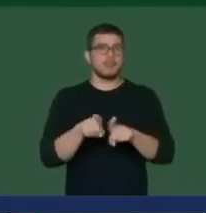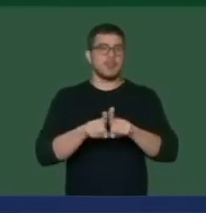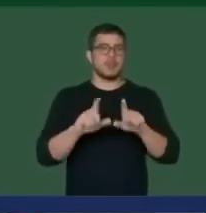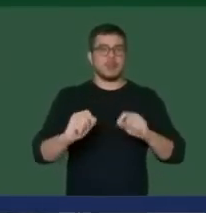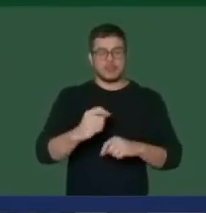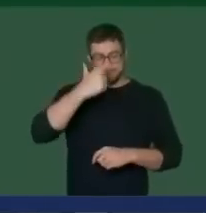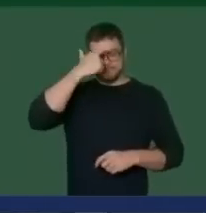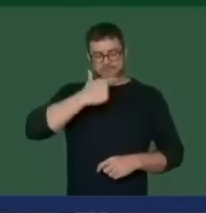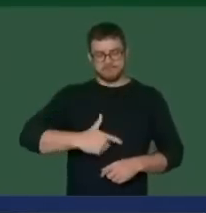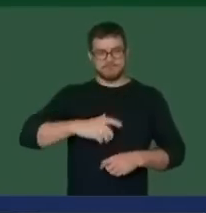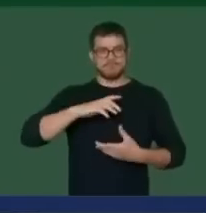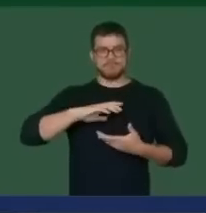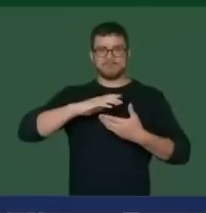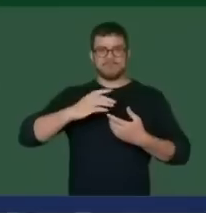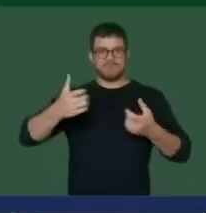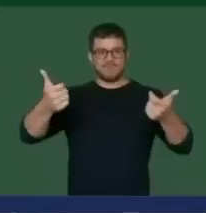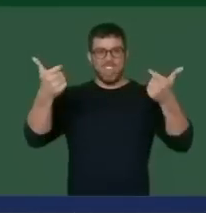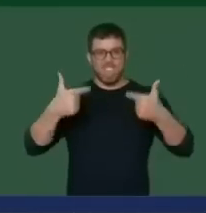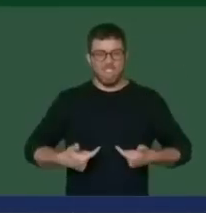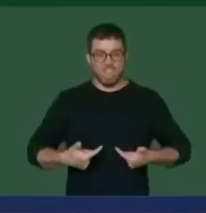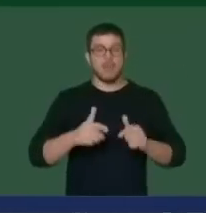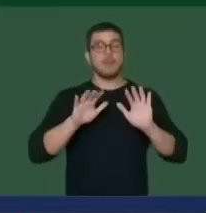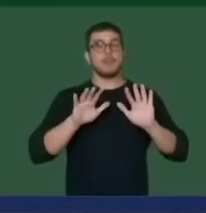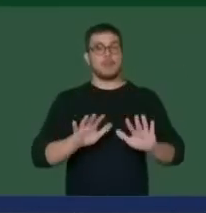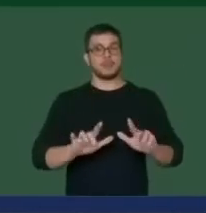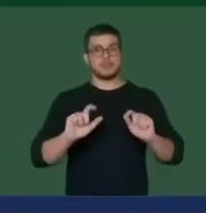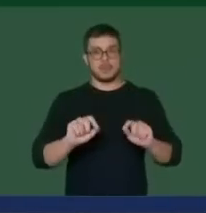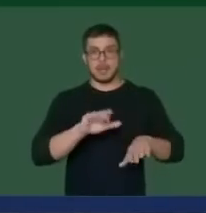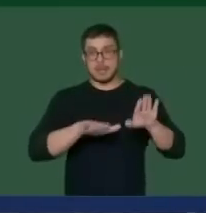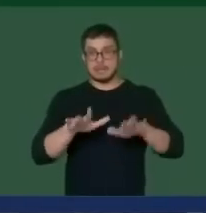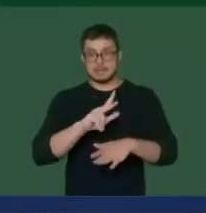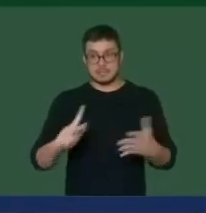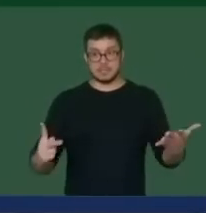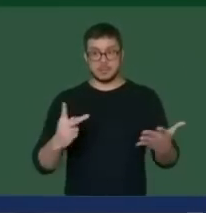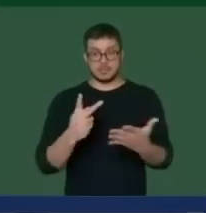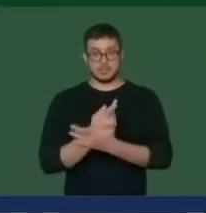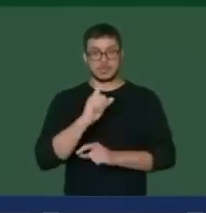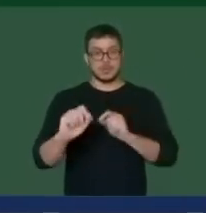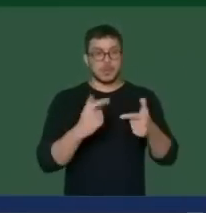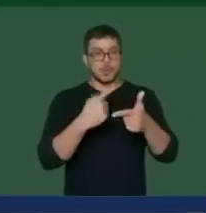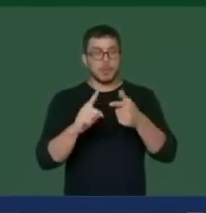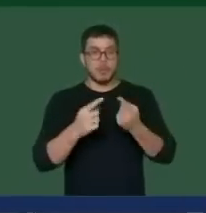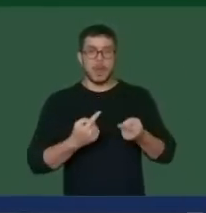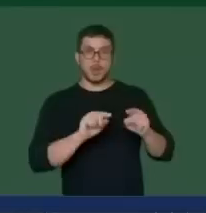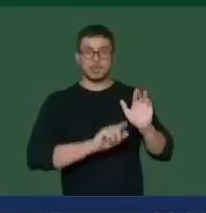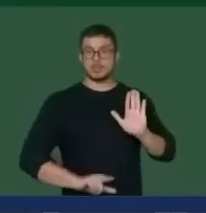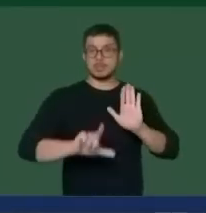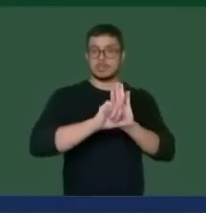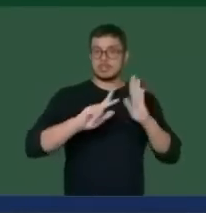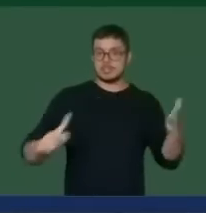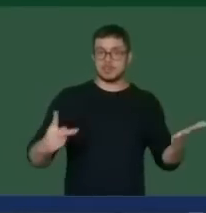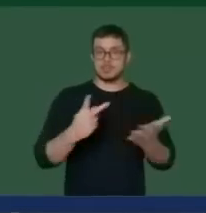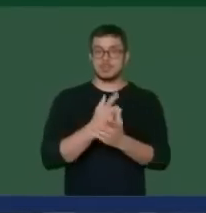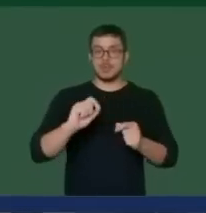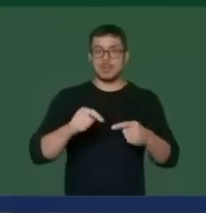vezes burlaram as leis, o direito à defesa, e foram um estupim para um clima hostil em relação à